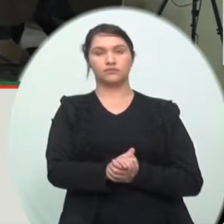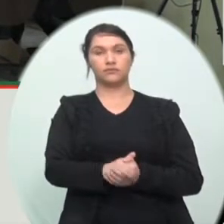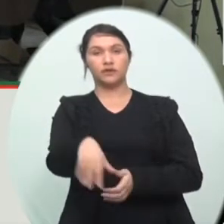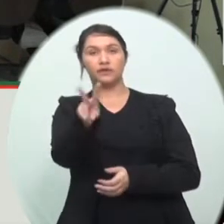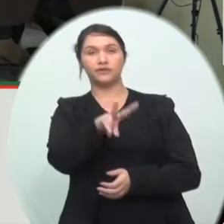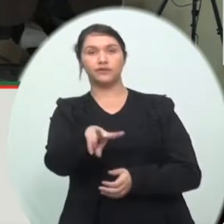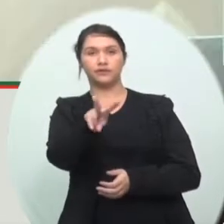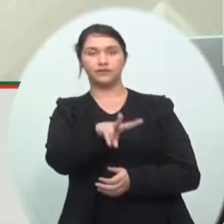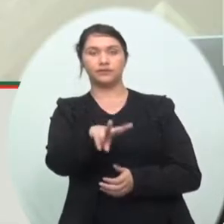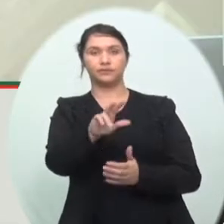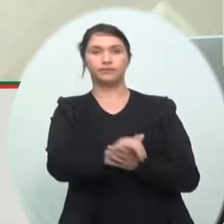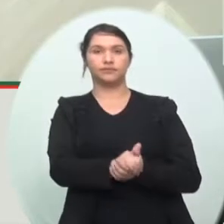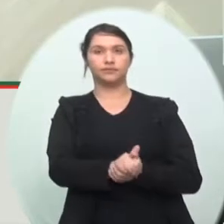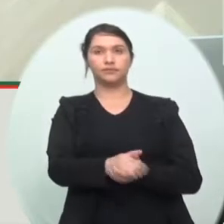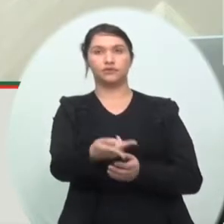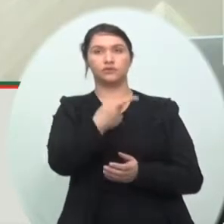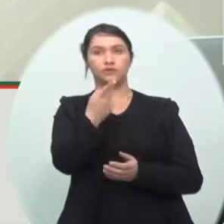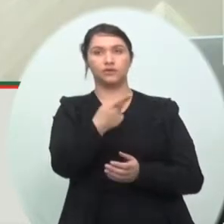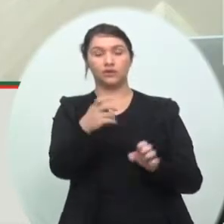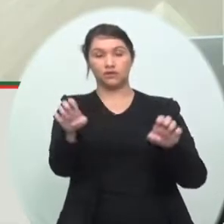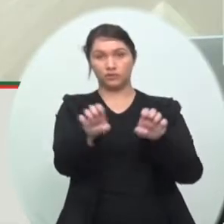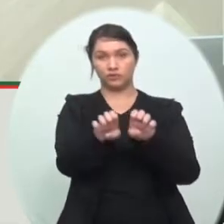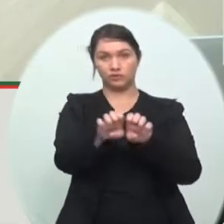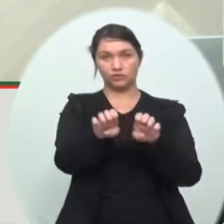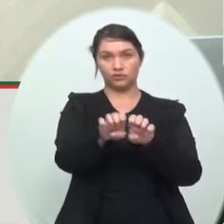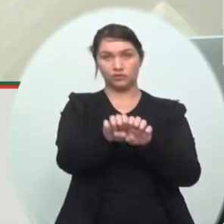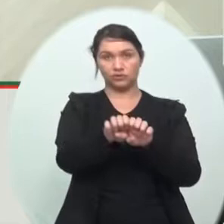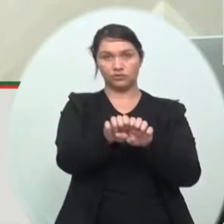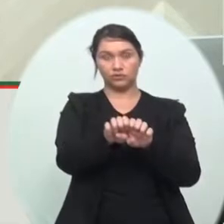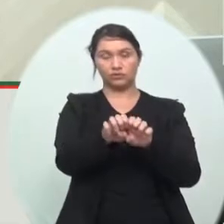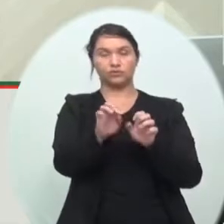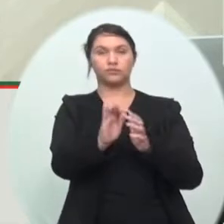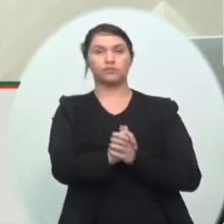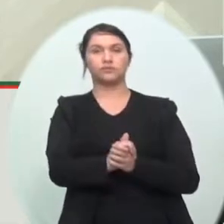Vereador, então, comentando um pouco sobre a nossa estrutura de governança, na verdade,